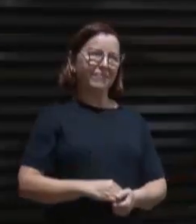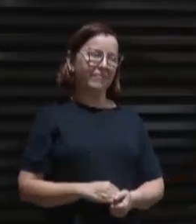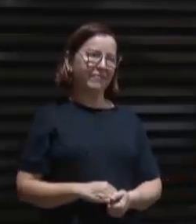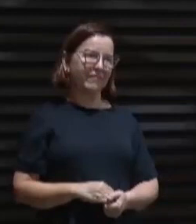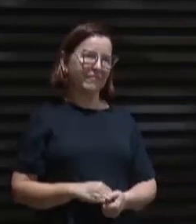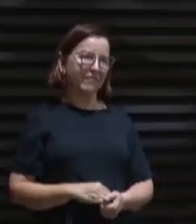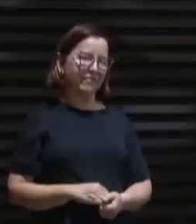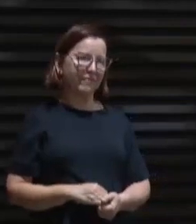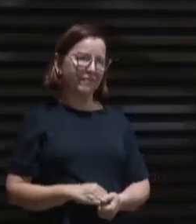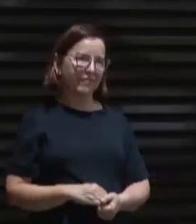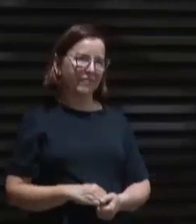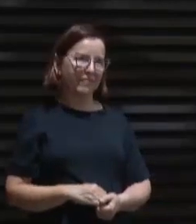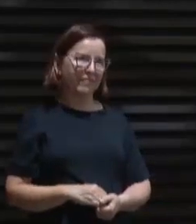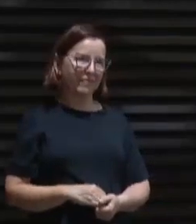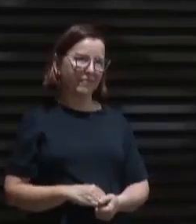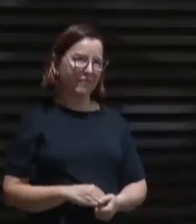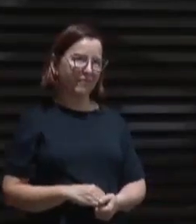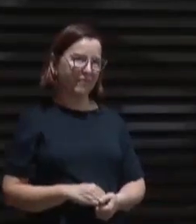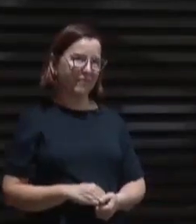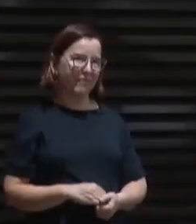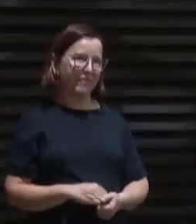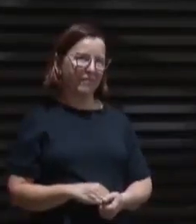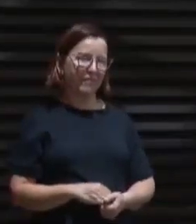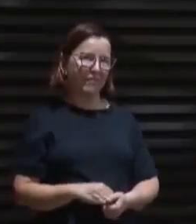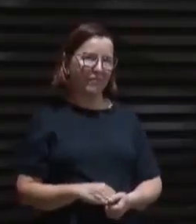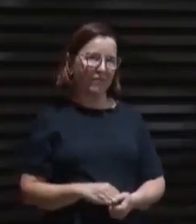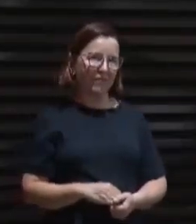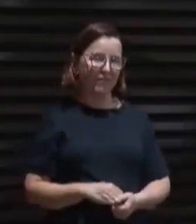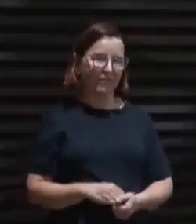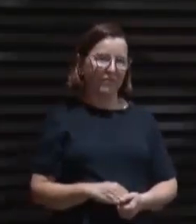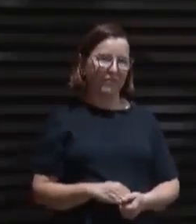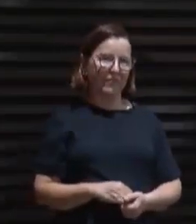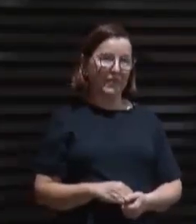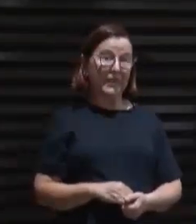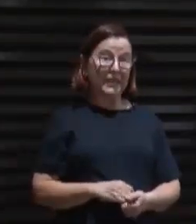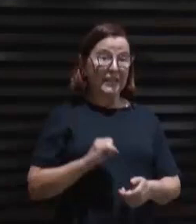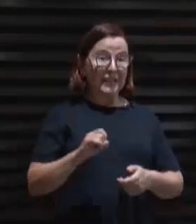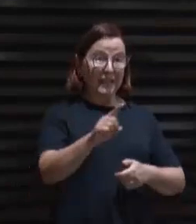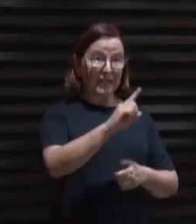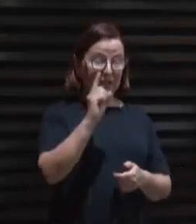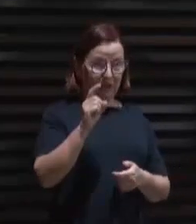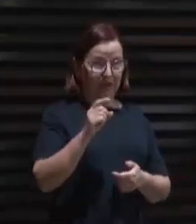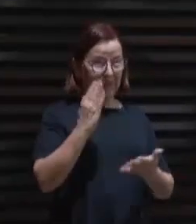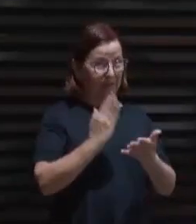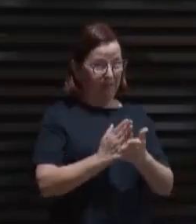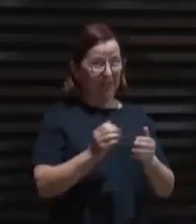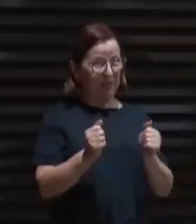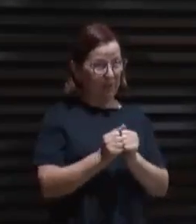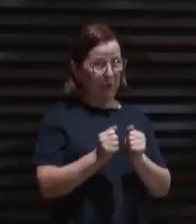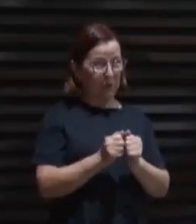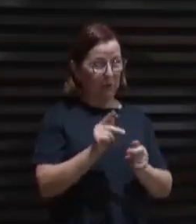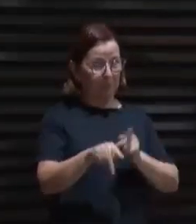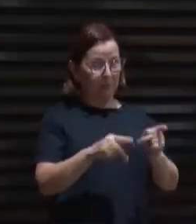Quando se detém, nós acabamos, quando nós nos detemos, nós acabamos envolvendo com